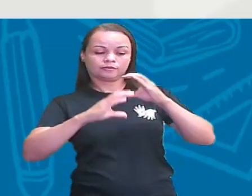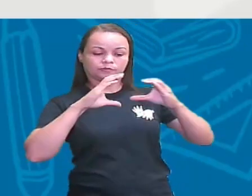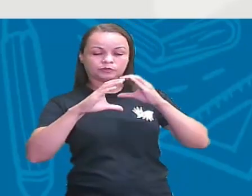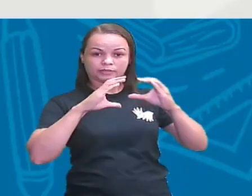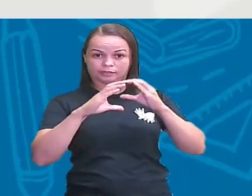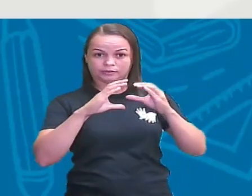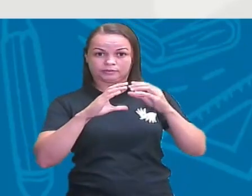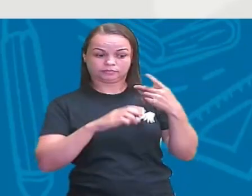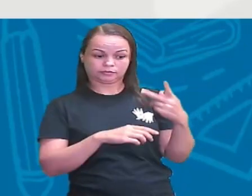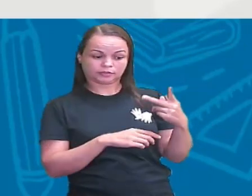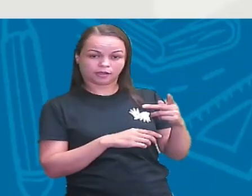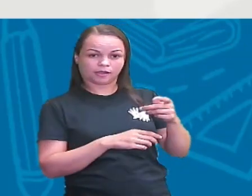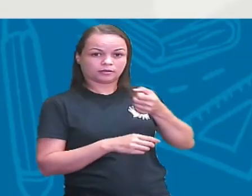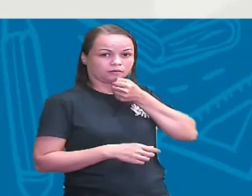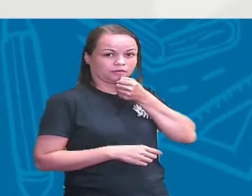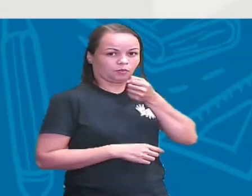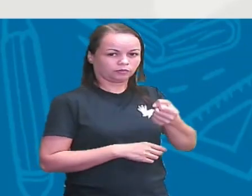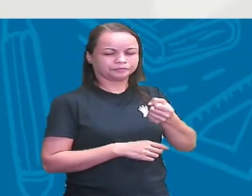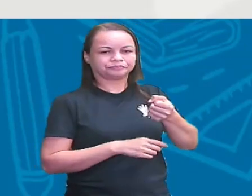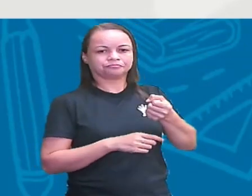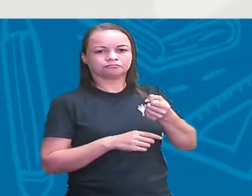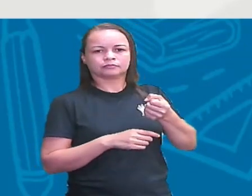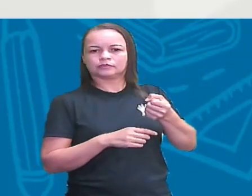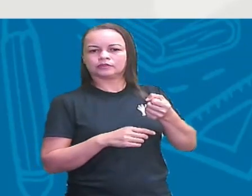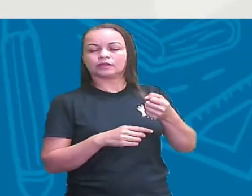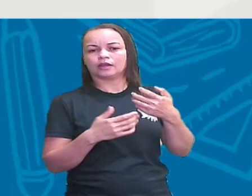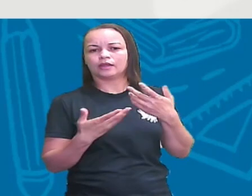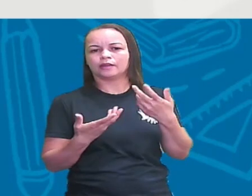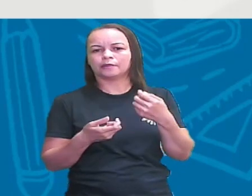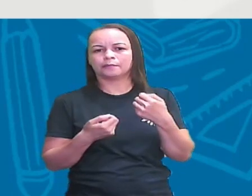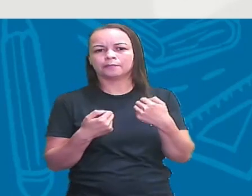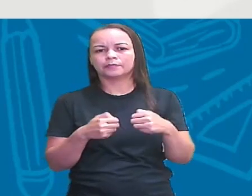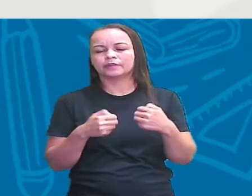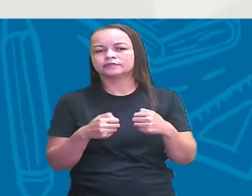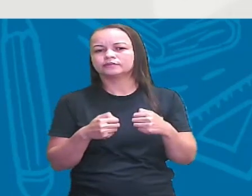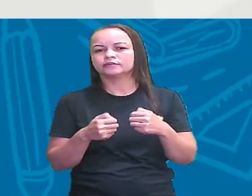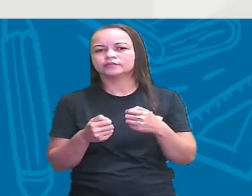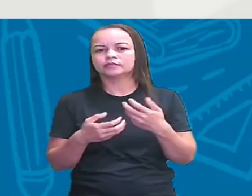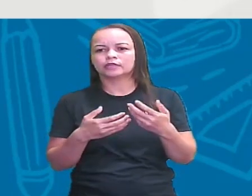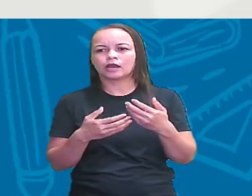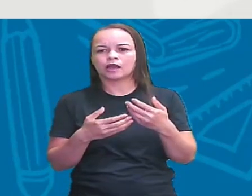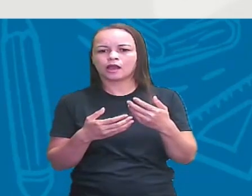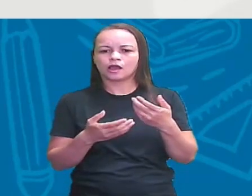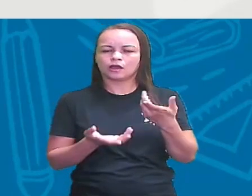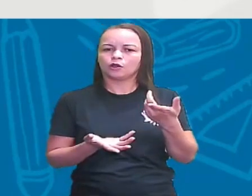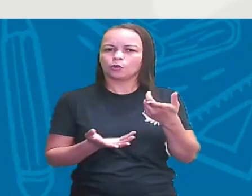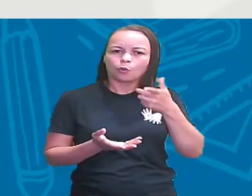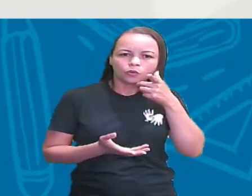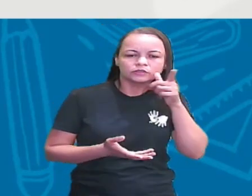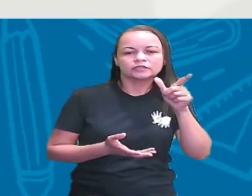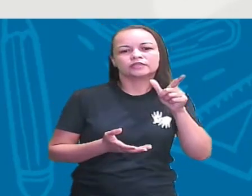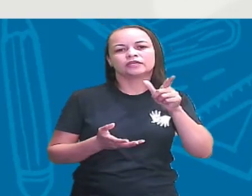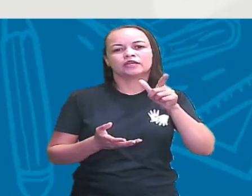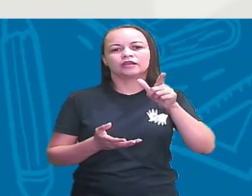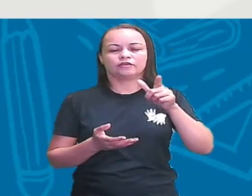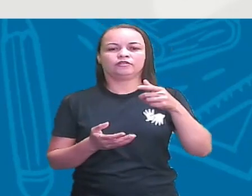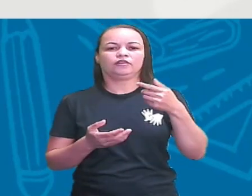desse jornalista, ele vai ser, ele pode alcançar diversos públicos,